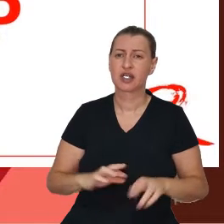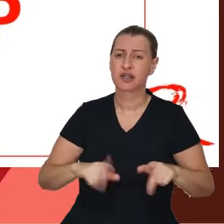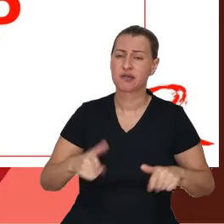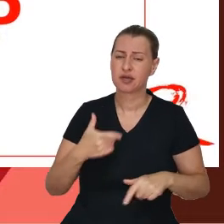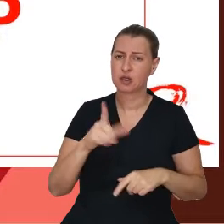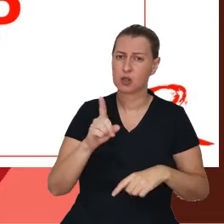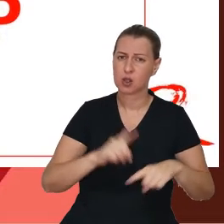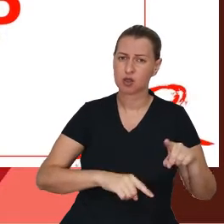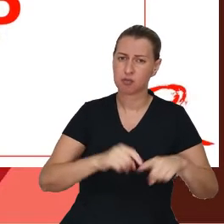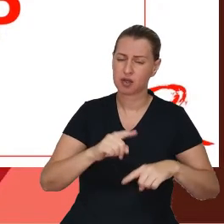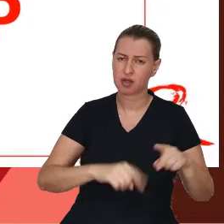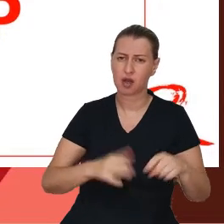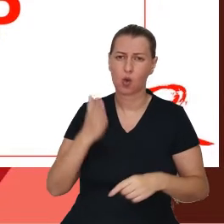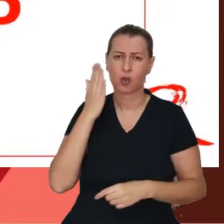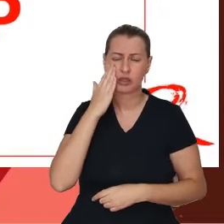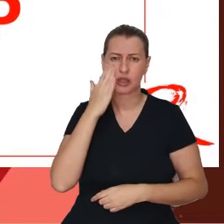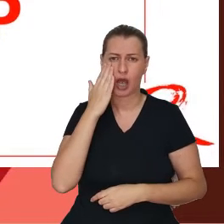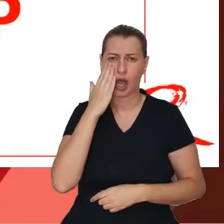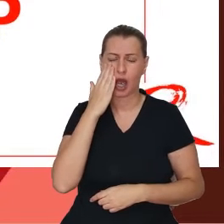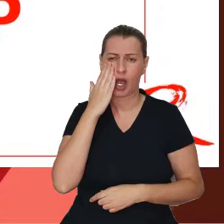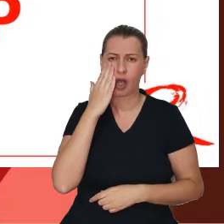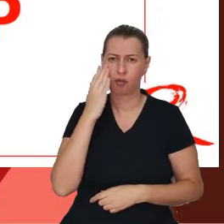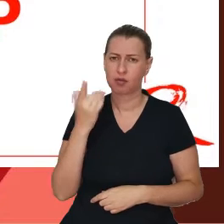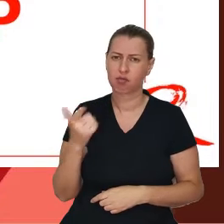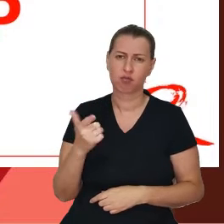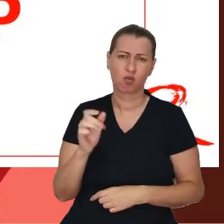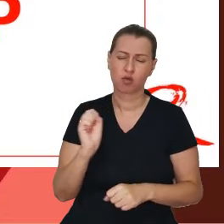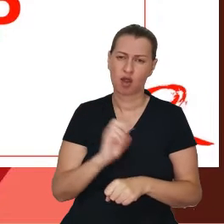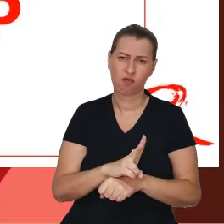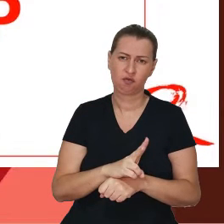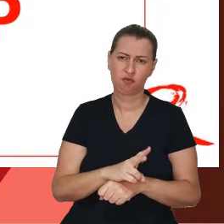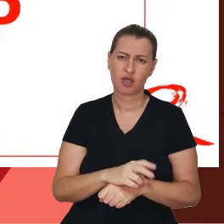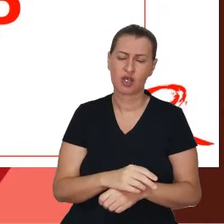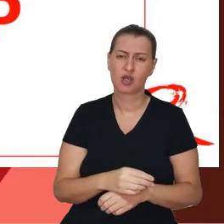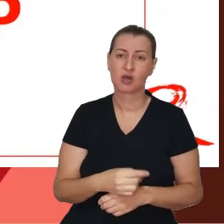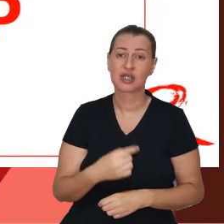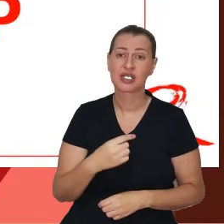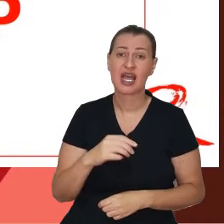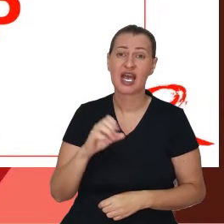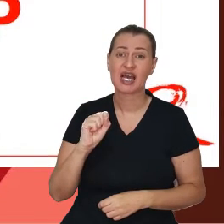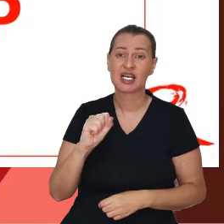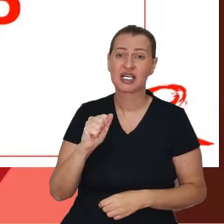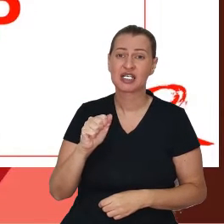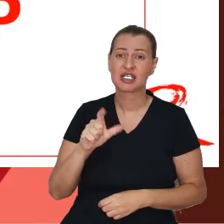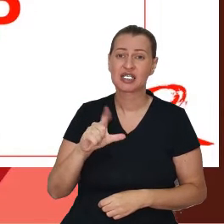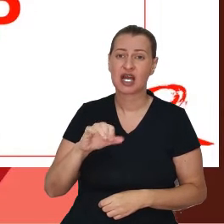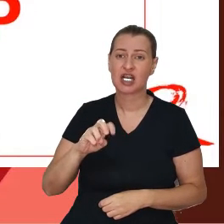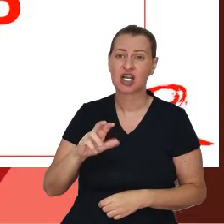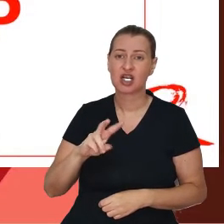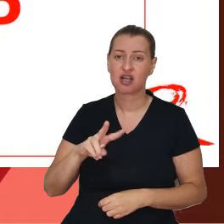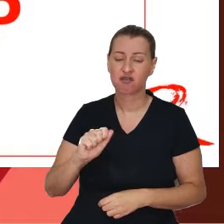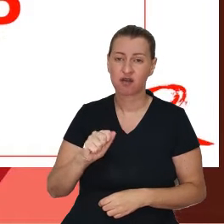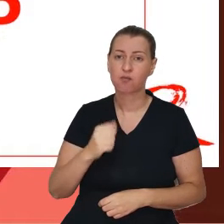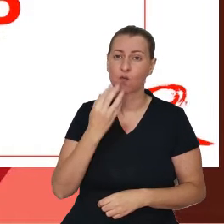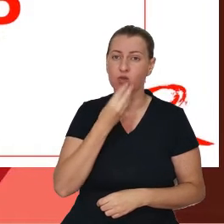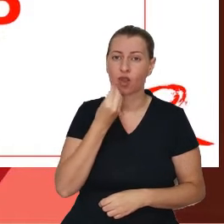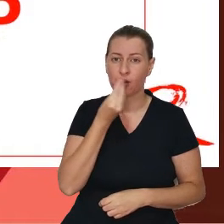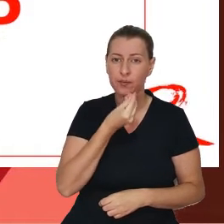diferente de outros materiais que a gente sabe que com certeza não vão ter o vírus, como saliva, suor,